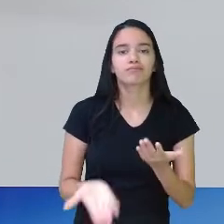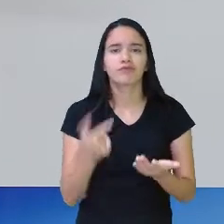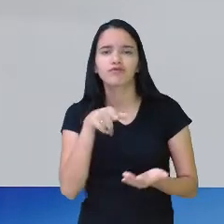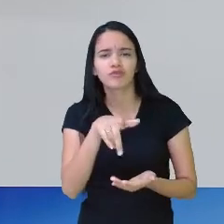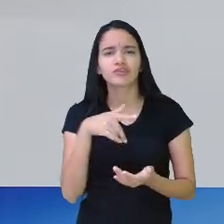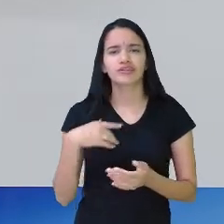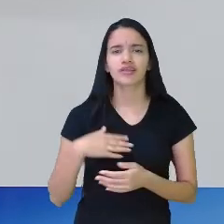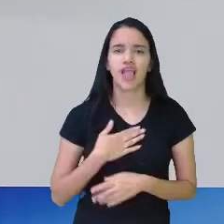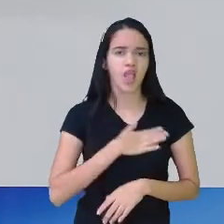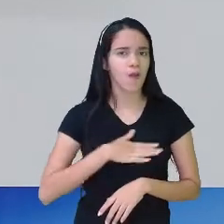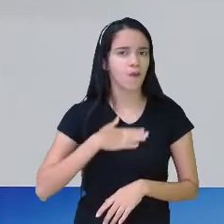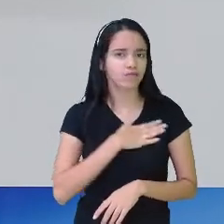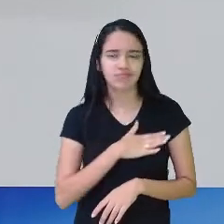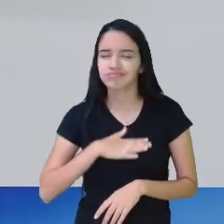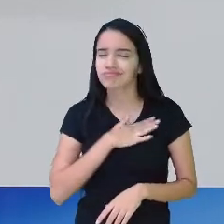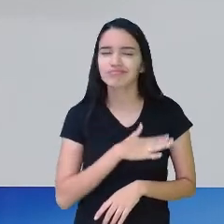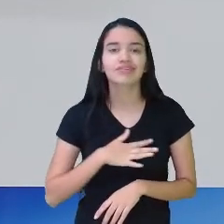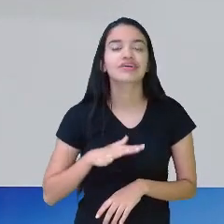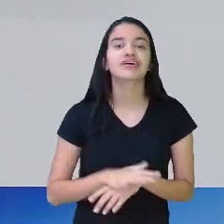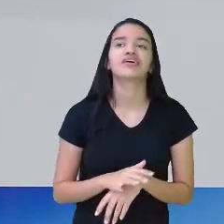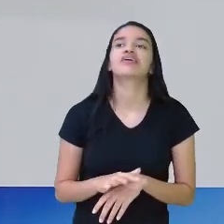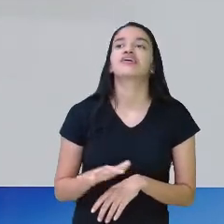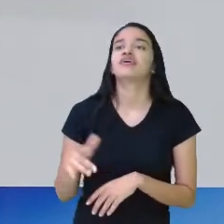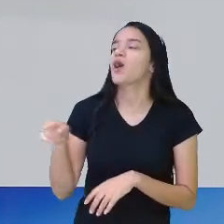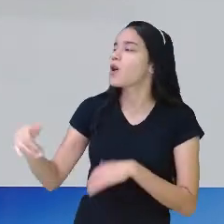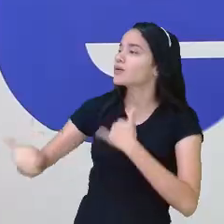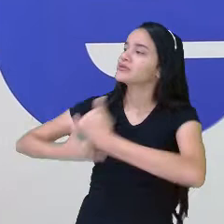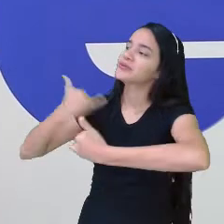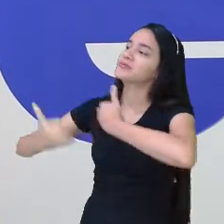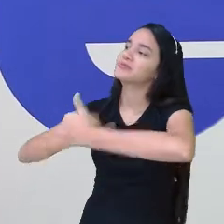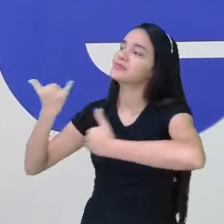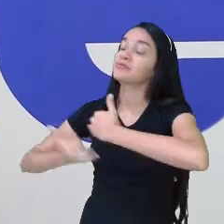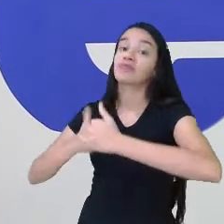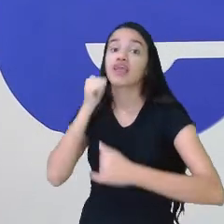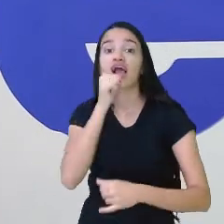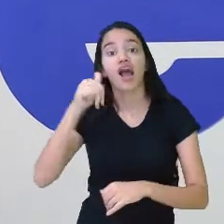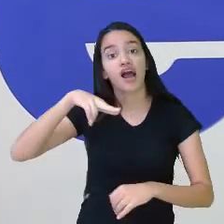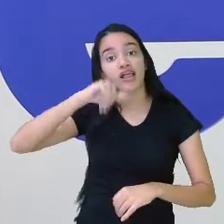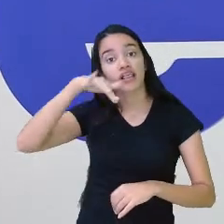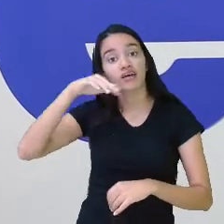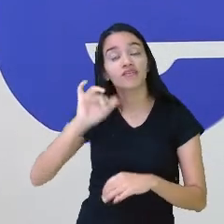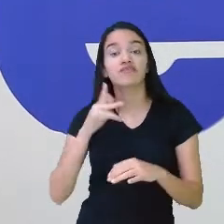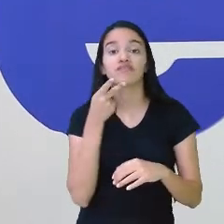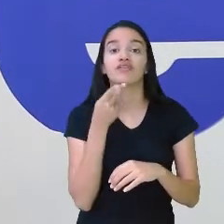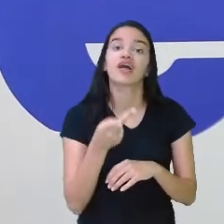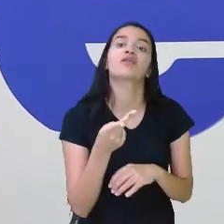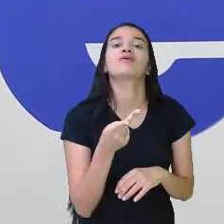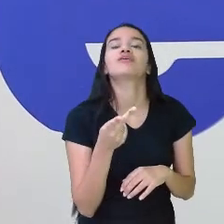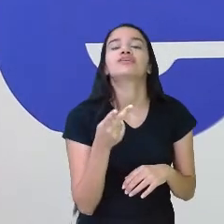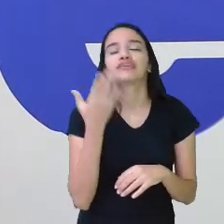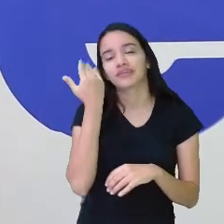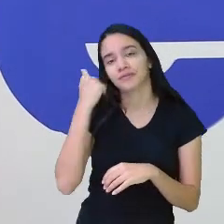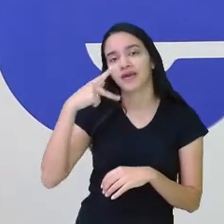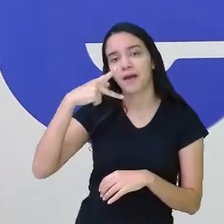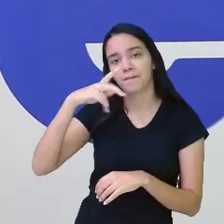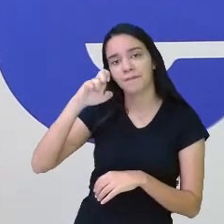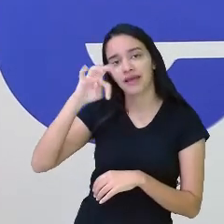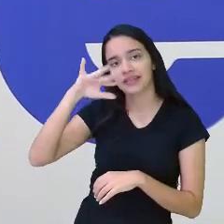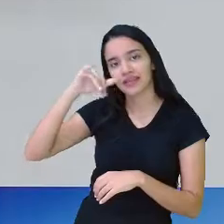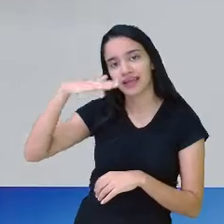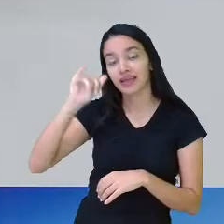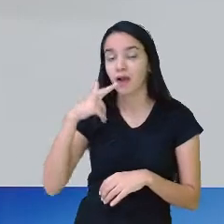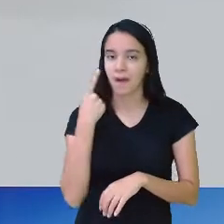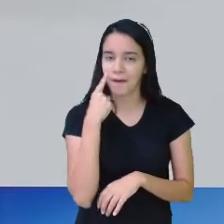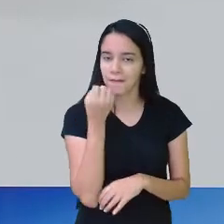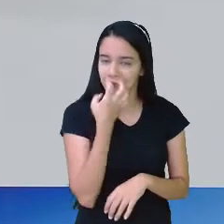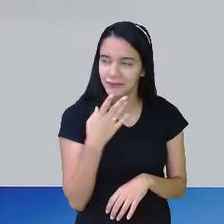peteca. Vocês gostam de brincar de peteca, professora Mauricéia? A Ana já falou aqui, logo quando você abriu a caixa, que era uma peteca. Boa, Ana.